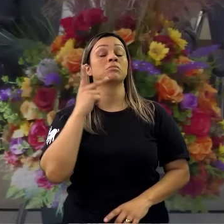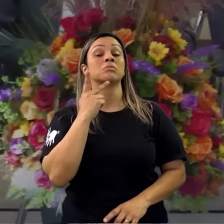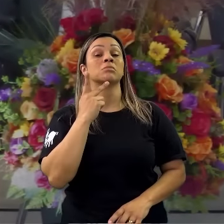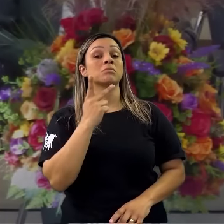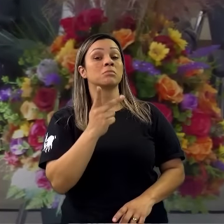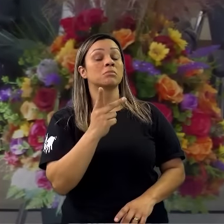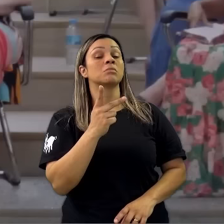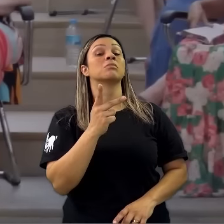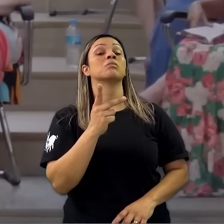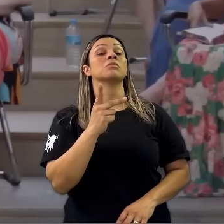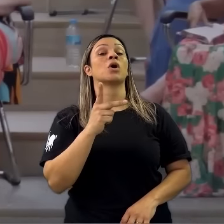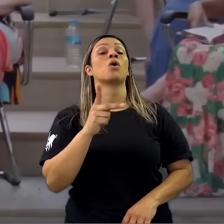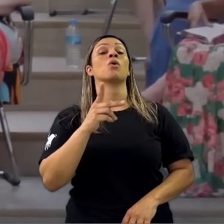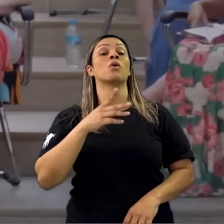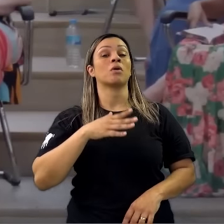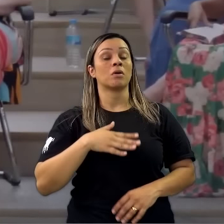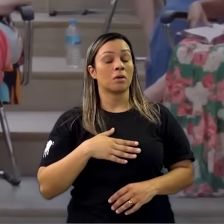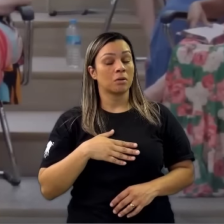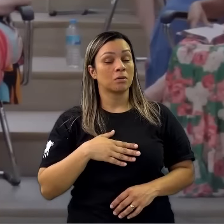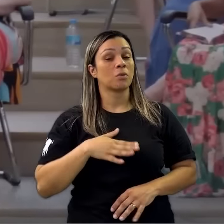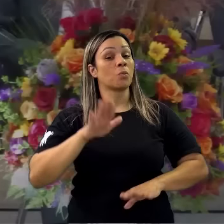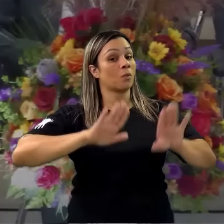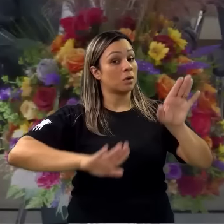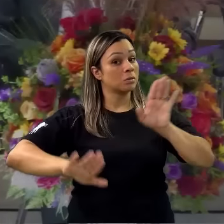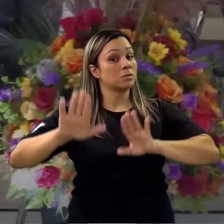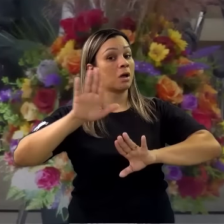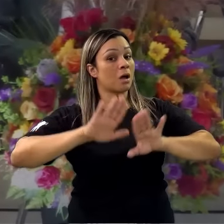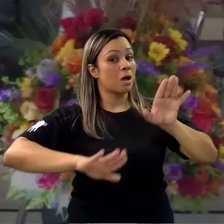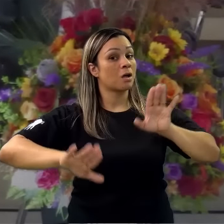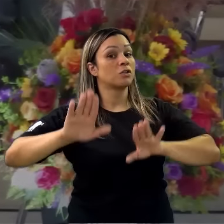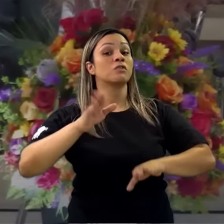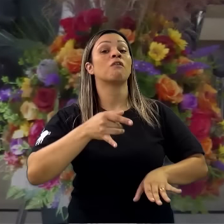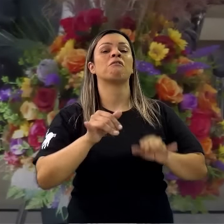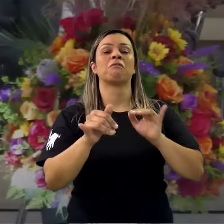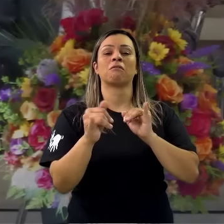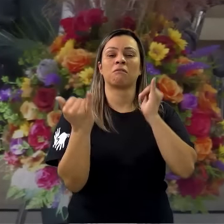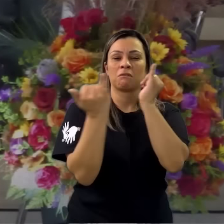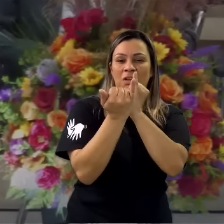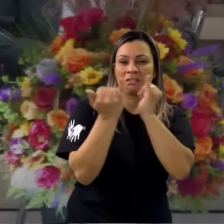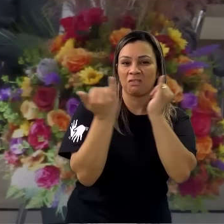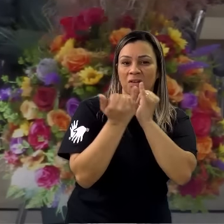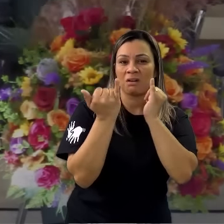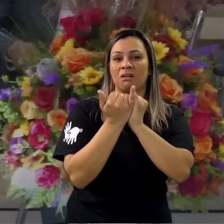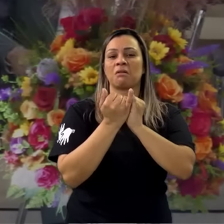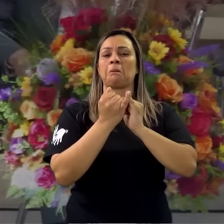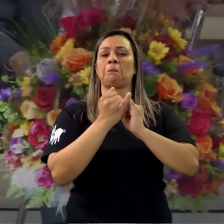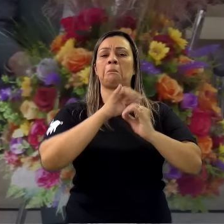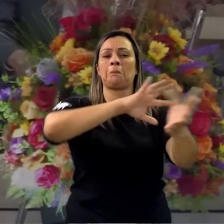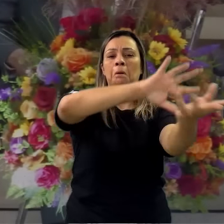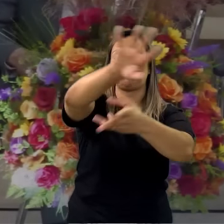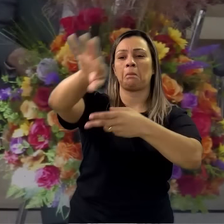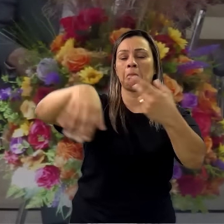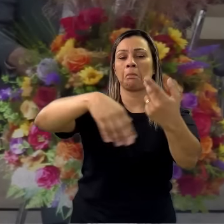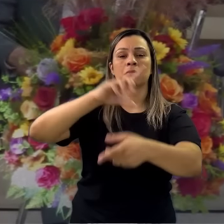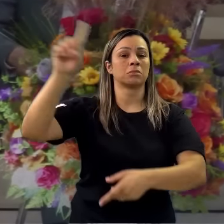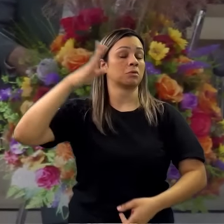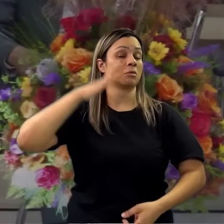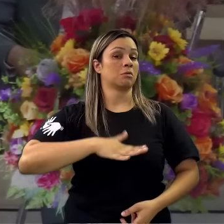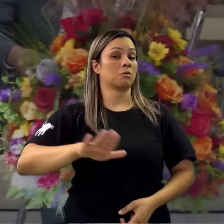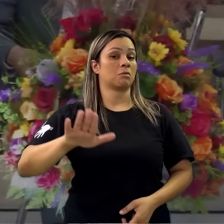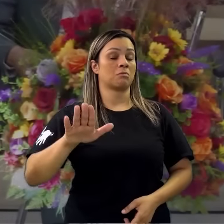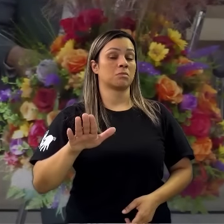convidado deu senta mas do tumulto Deus manda dizer foge eu não tô no tumulto o texto diz que eles fugiram e a Bíblia diz